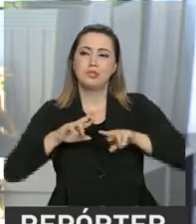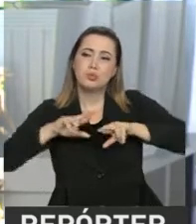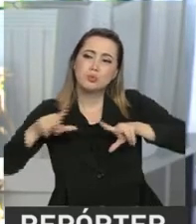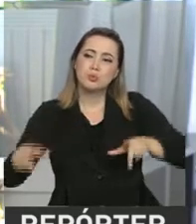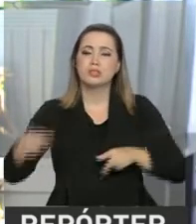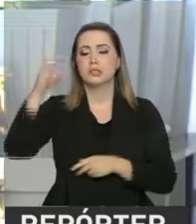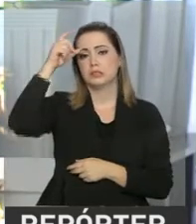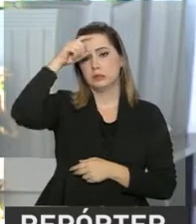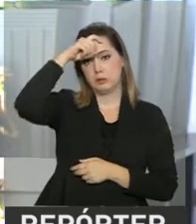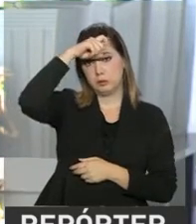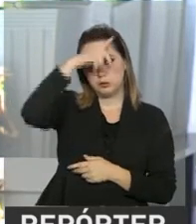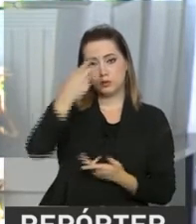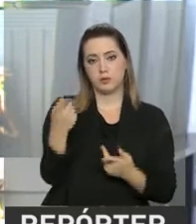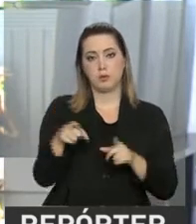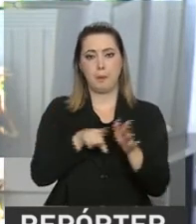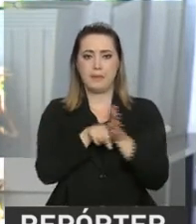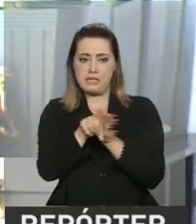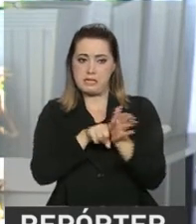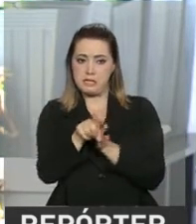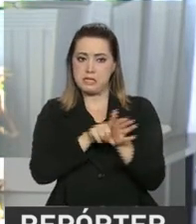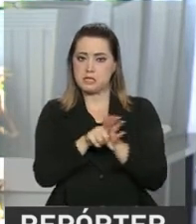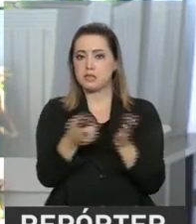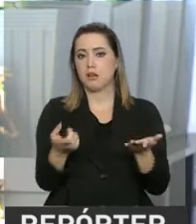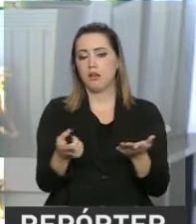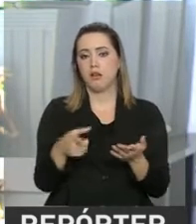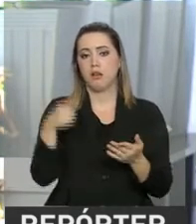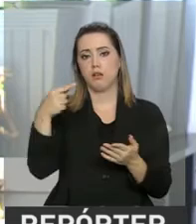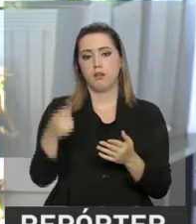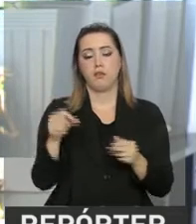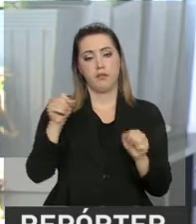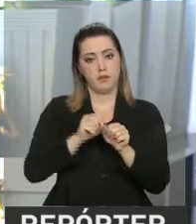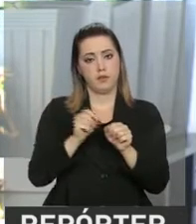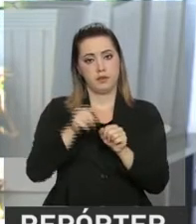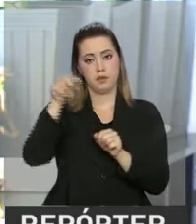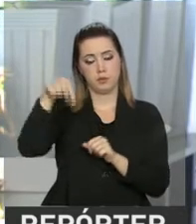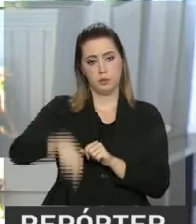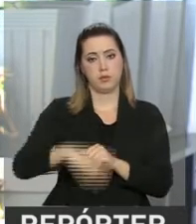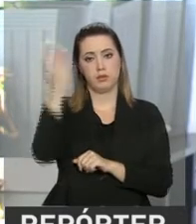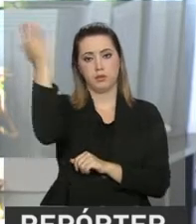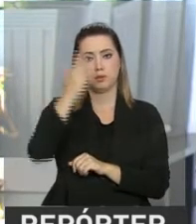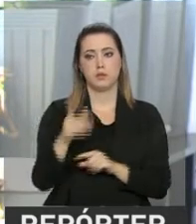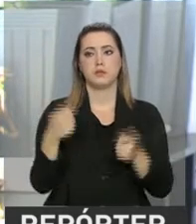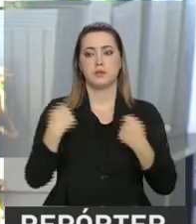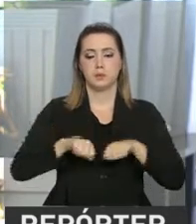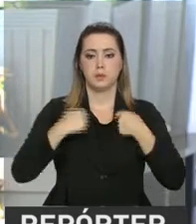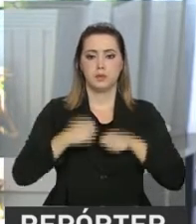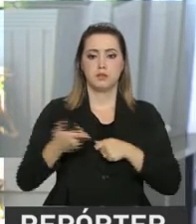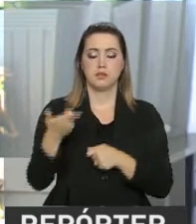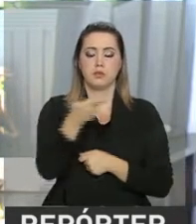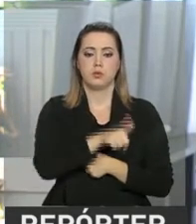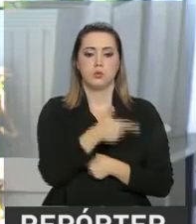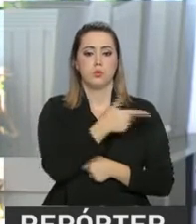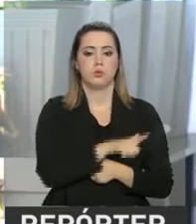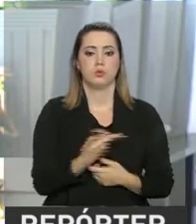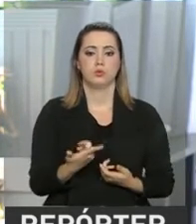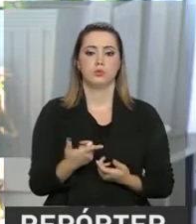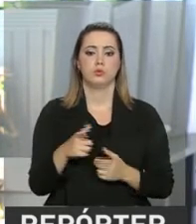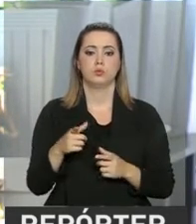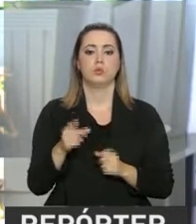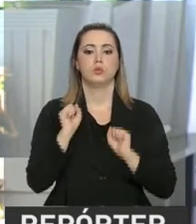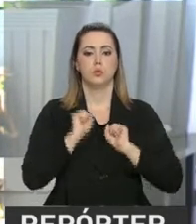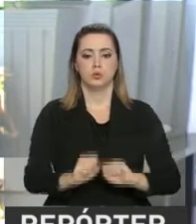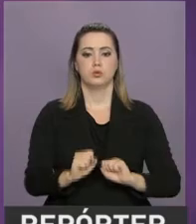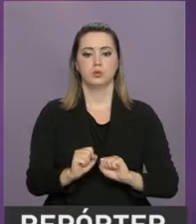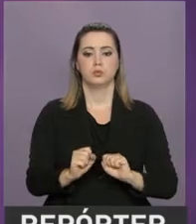é você fazer pesquisa partir de planta produzida aqui no brasil ainda depende de material vem do dos lugares onde é